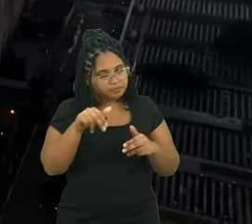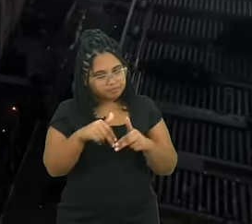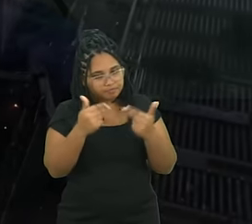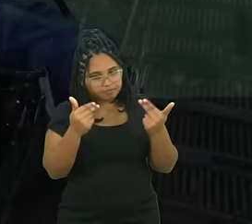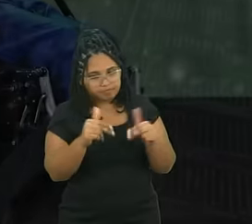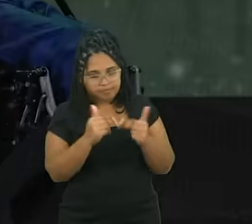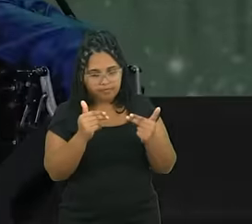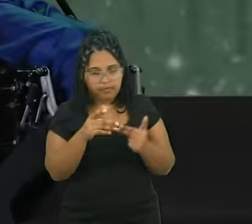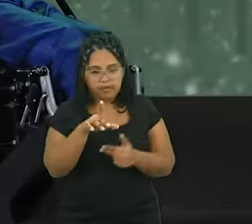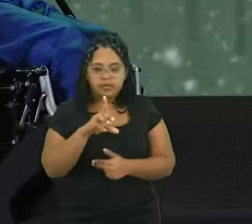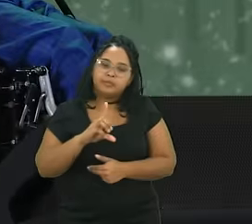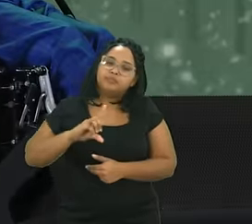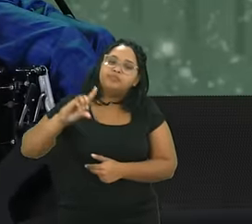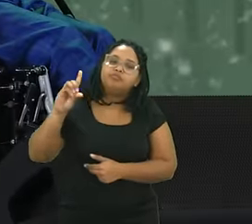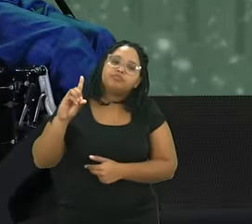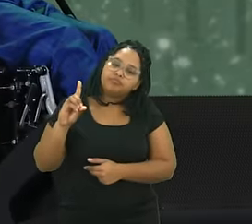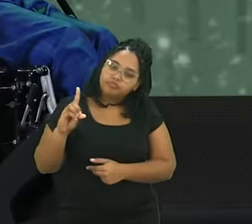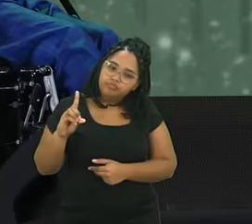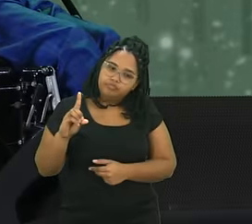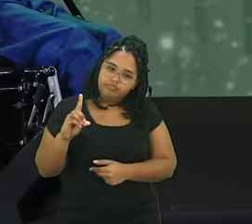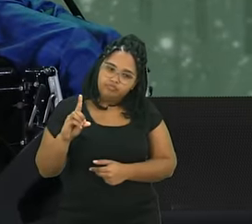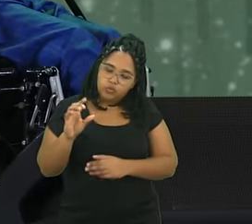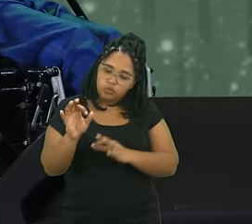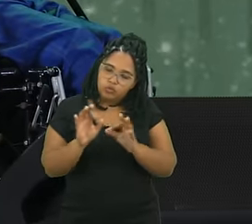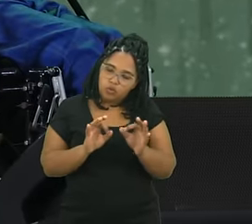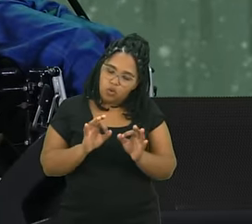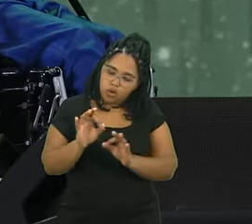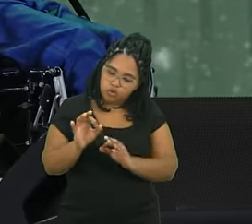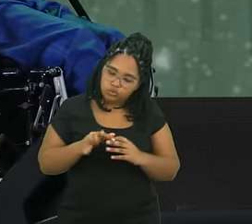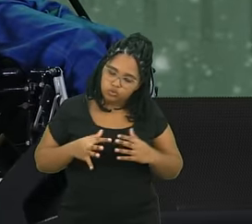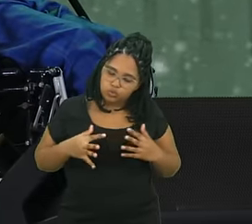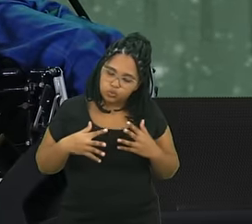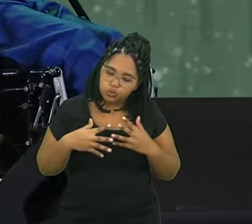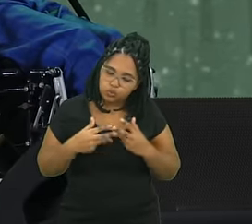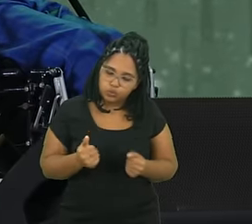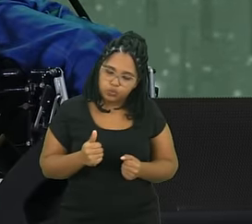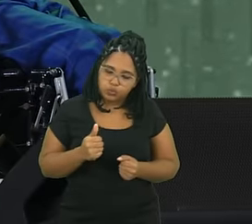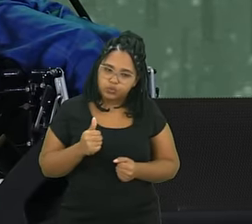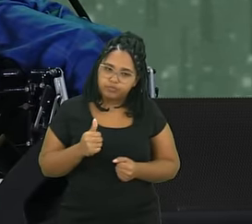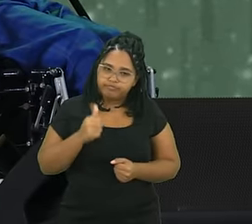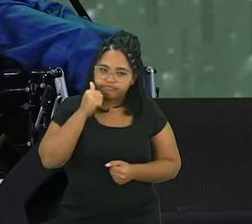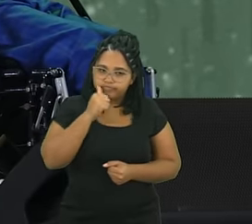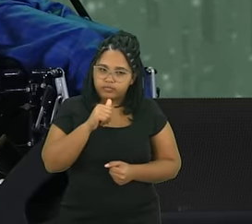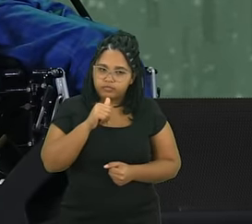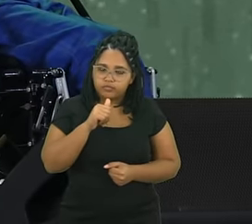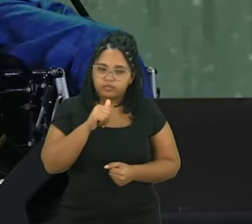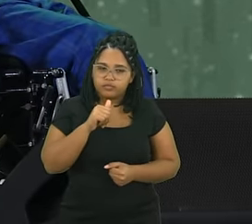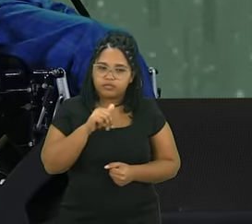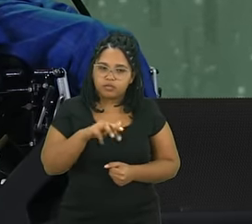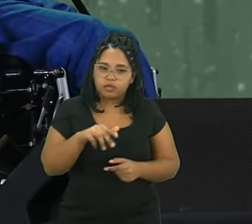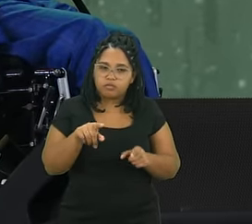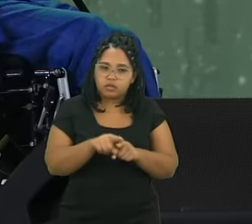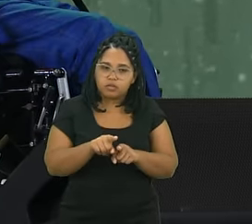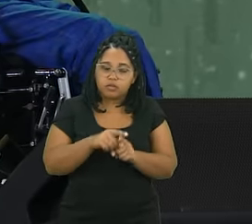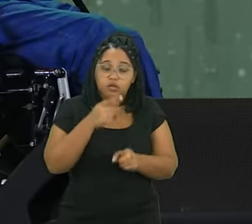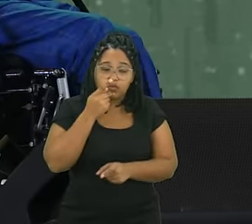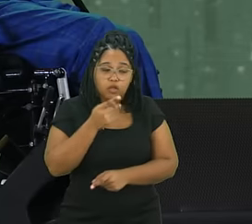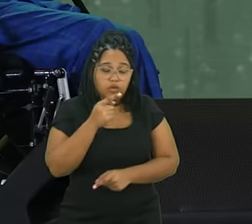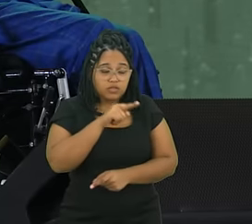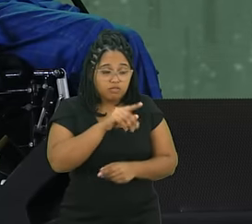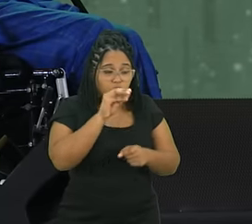a irmã Maria Leilma para cuidar. E o médico disse para ela: você vai cuidar do nosso paciente para que ele não seja